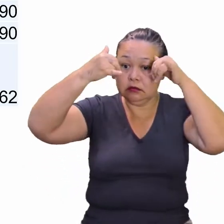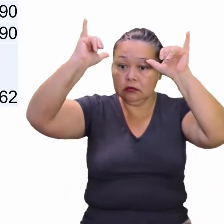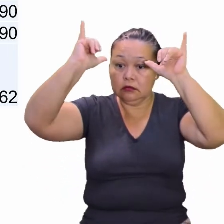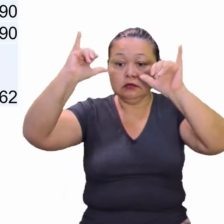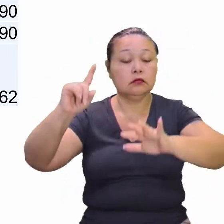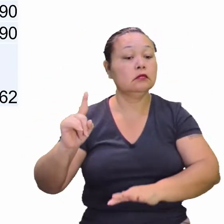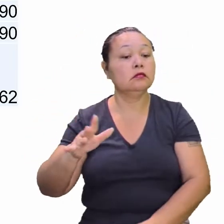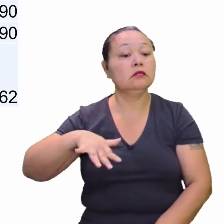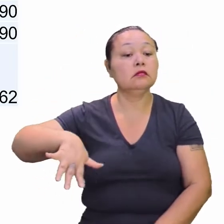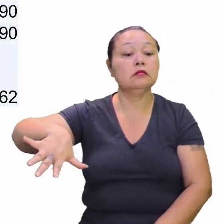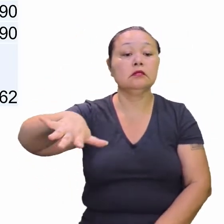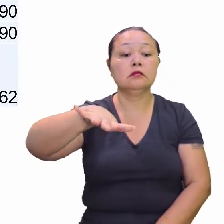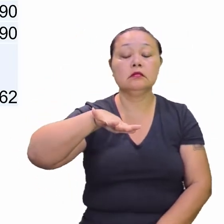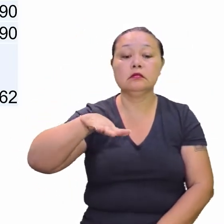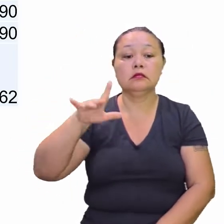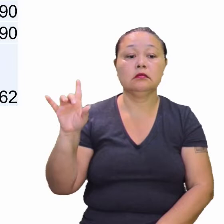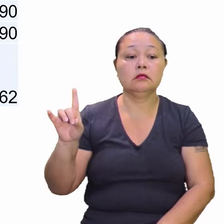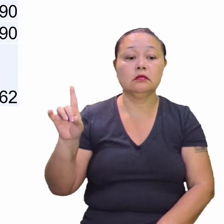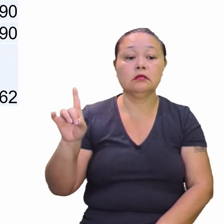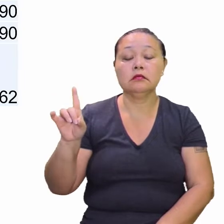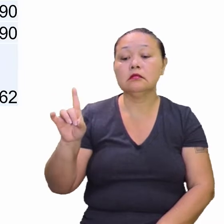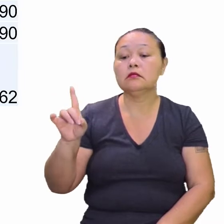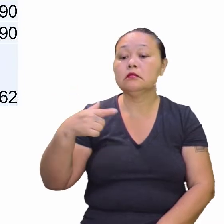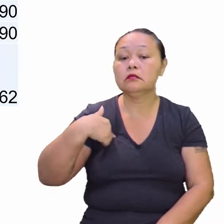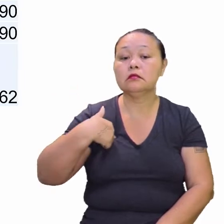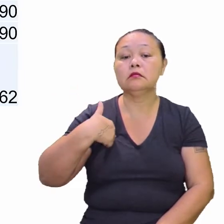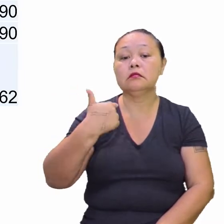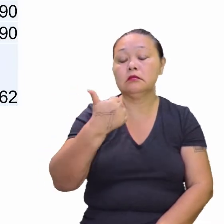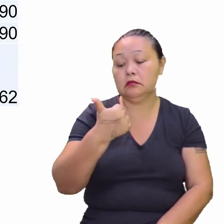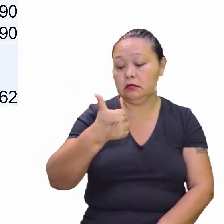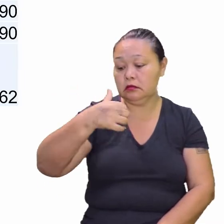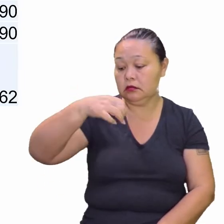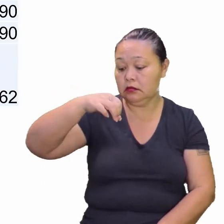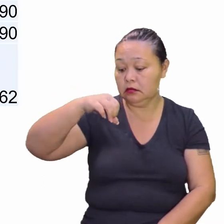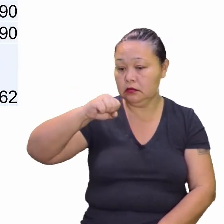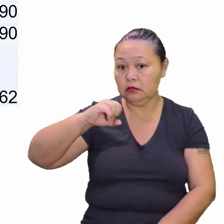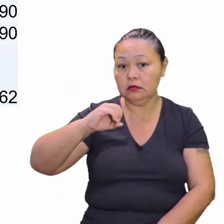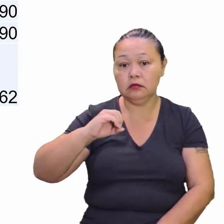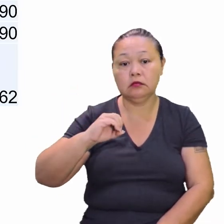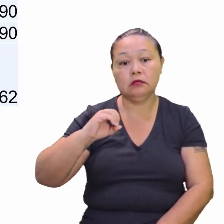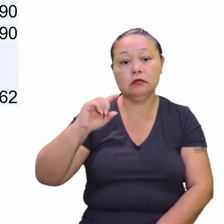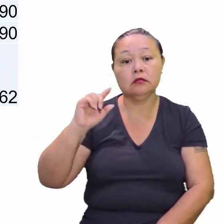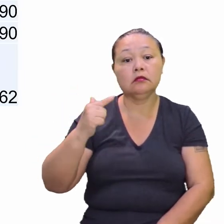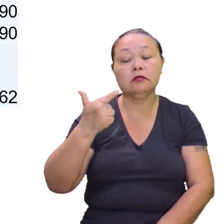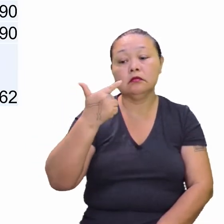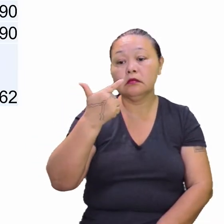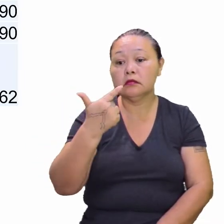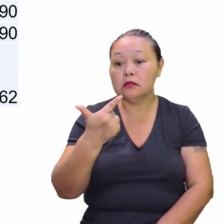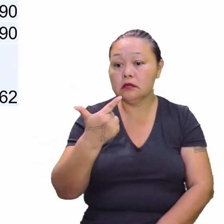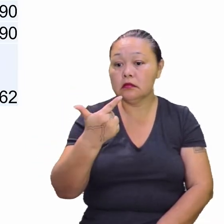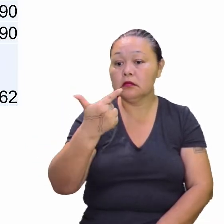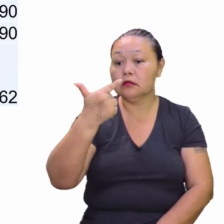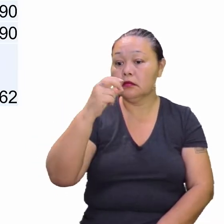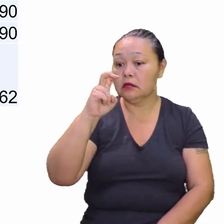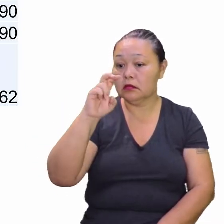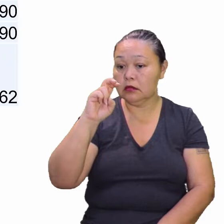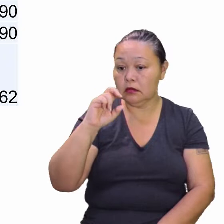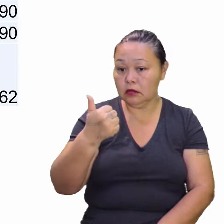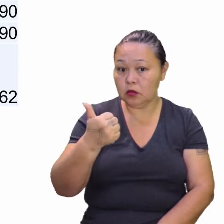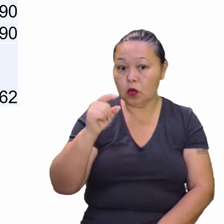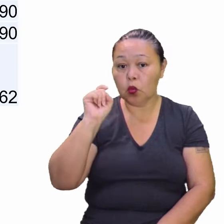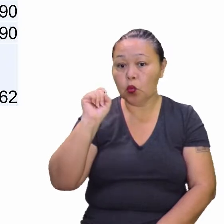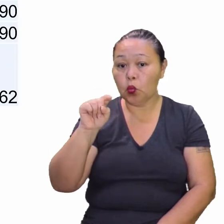bovino. Olha só, de 1980, 251, quando a gente chega aí, ó, em